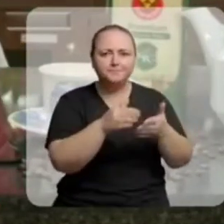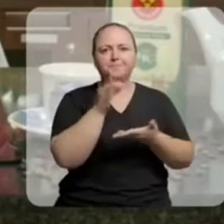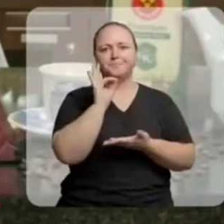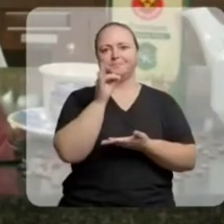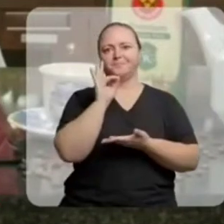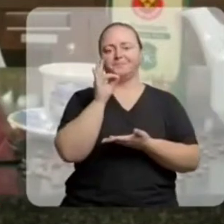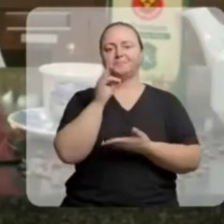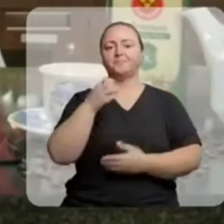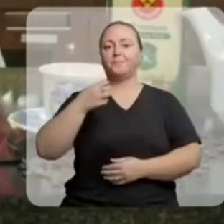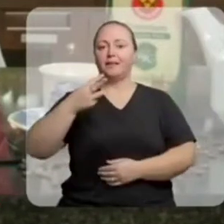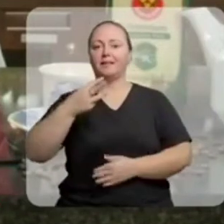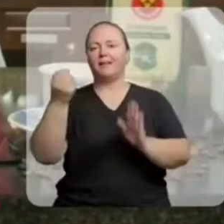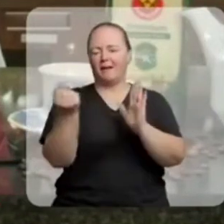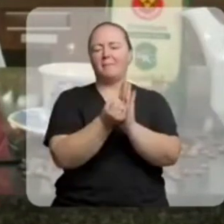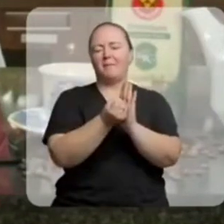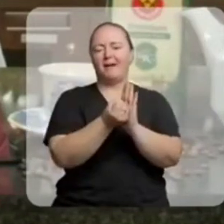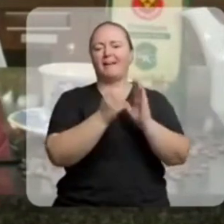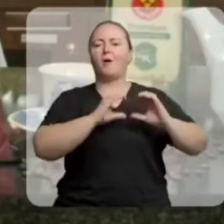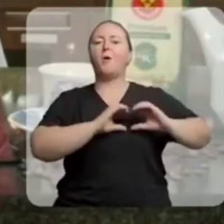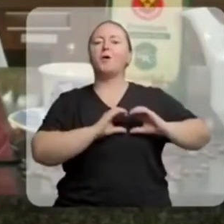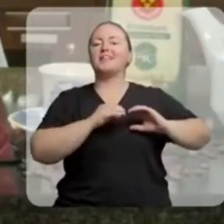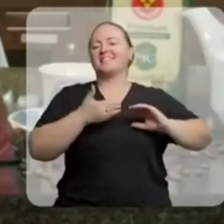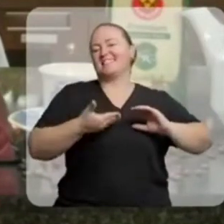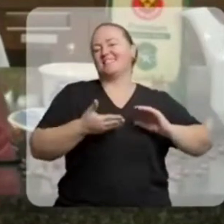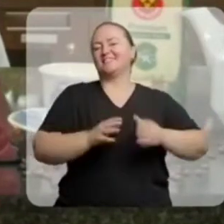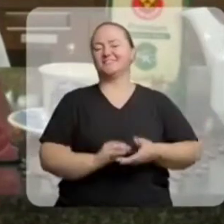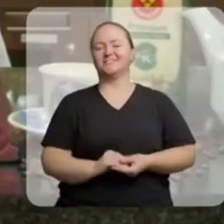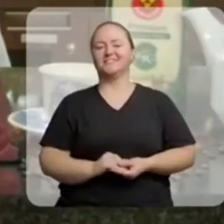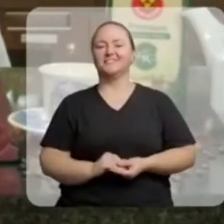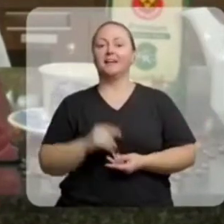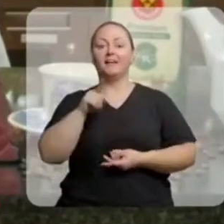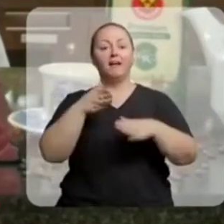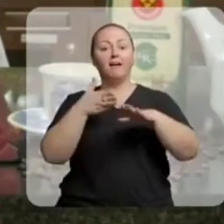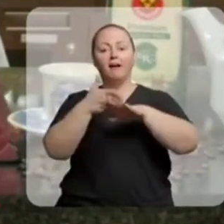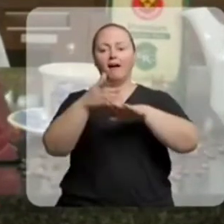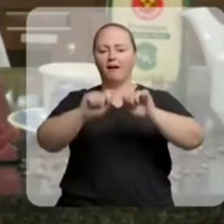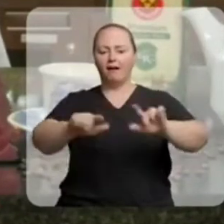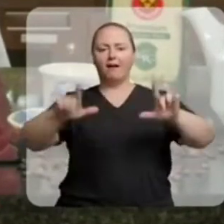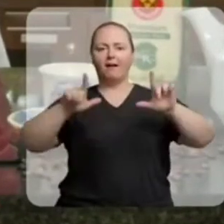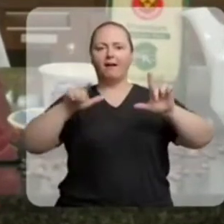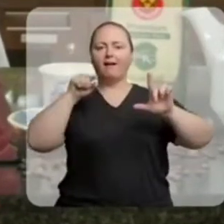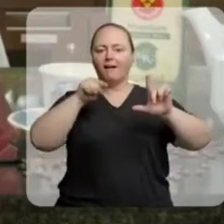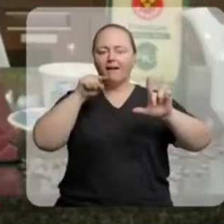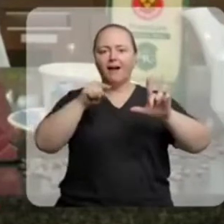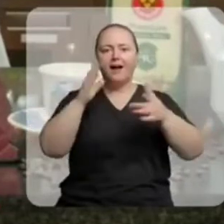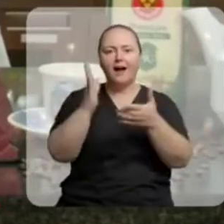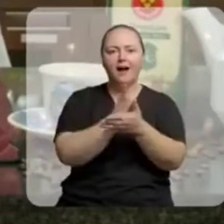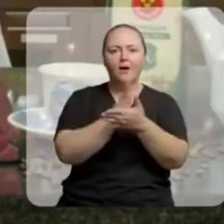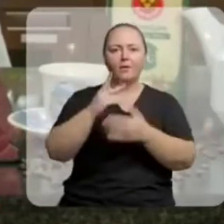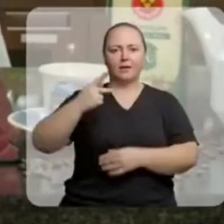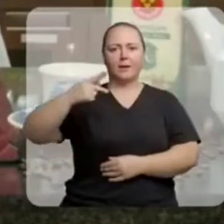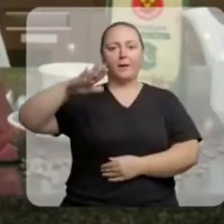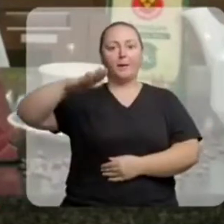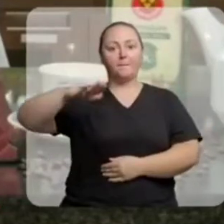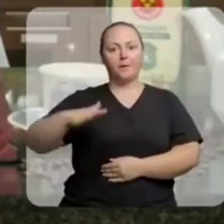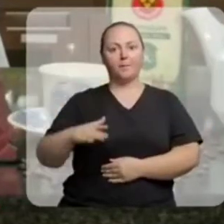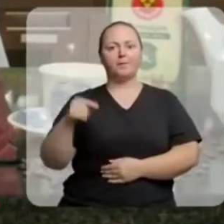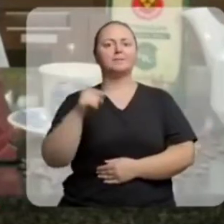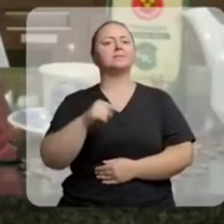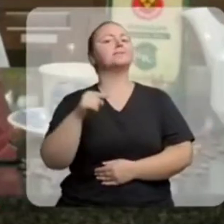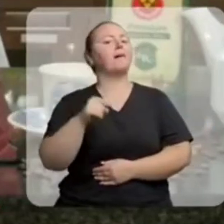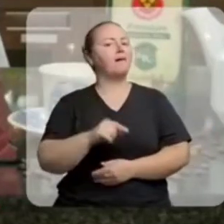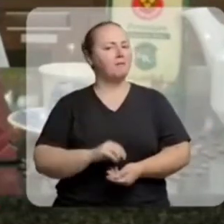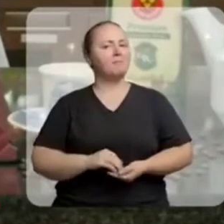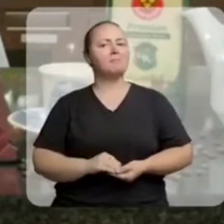da Três Corações. Naquele banner, entrando nele, vocês vão ver que alguns dos cafés até estão em promoções para quem comprar por ali.